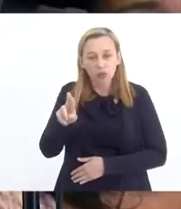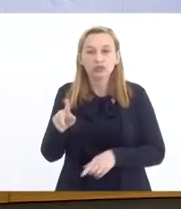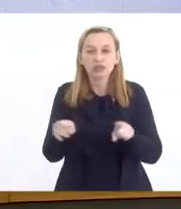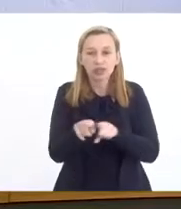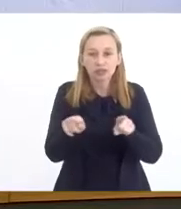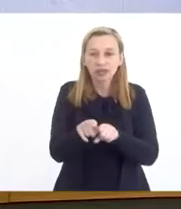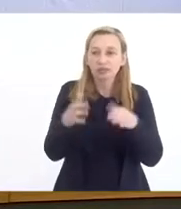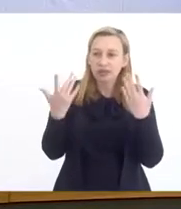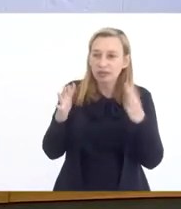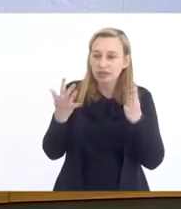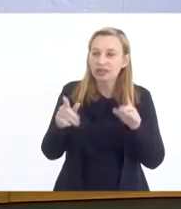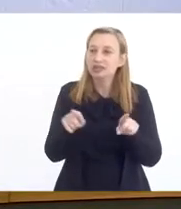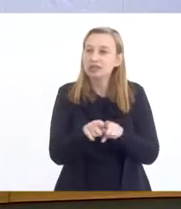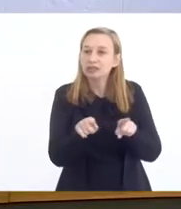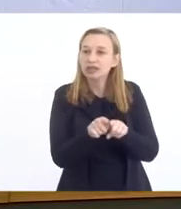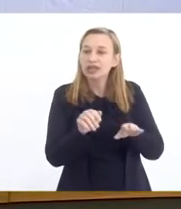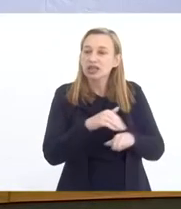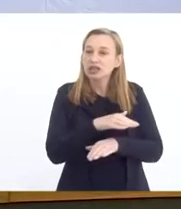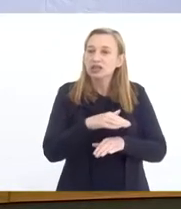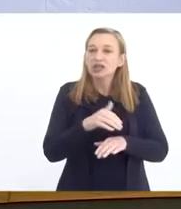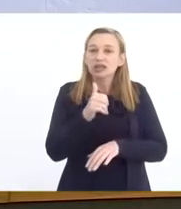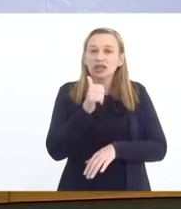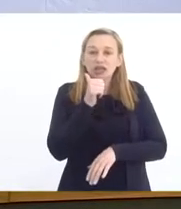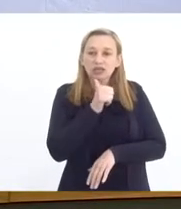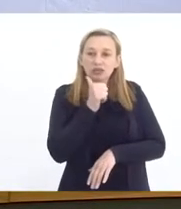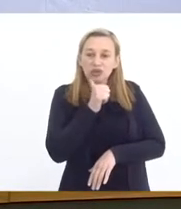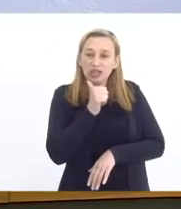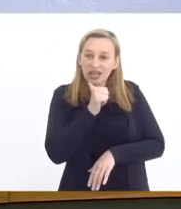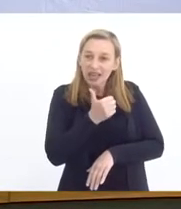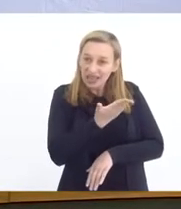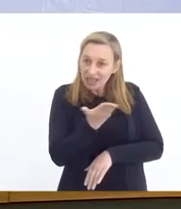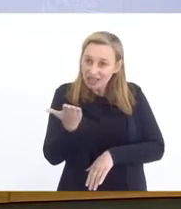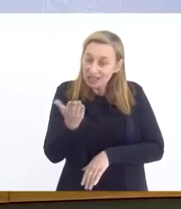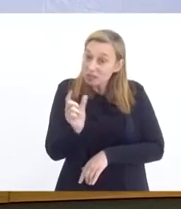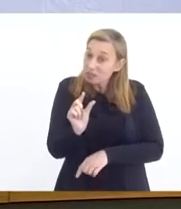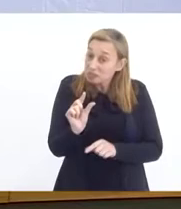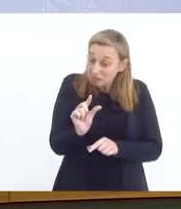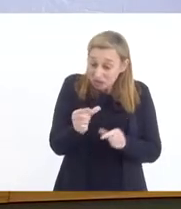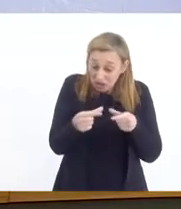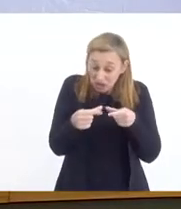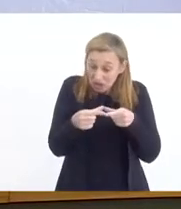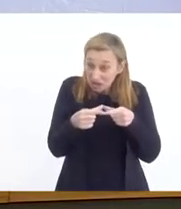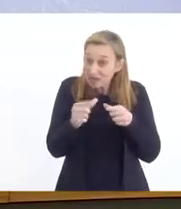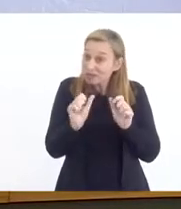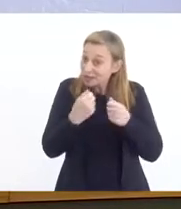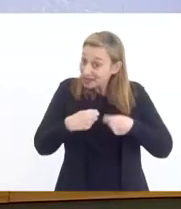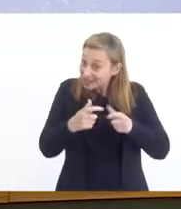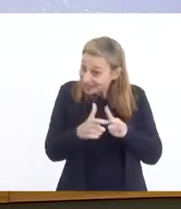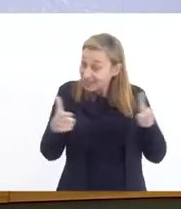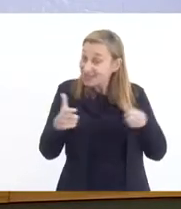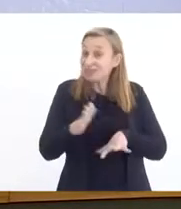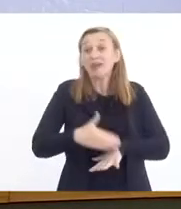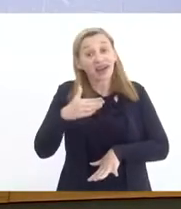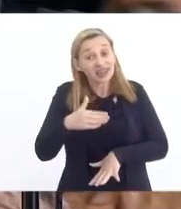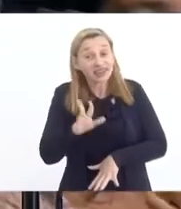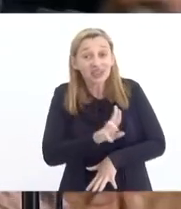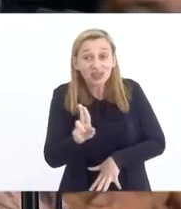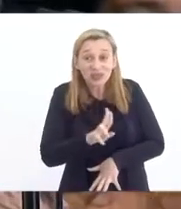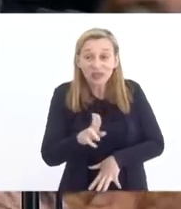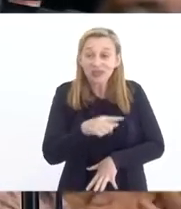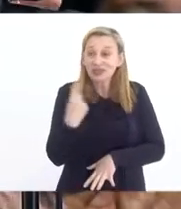o senhor, saúdo a bancada feminina, que por sinal está pequena, tá? Devia ser maior a bancada feminina, em nome das